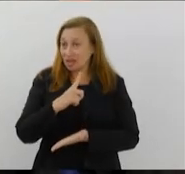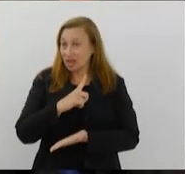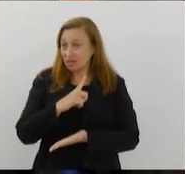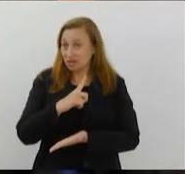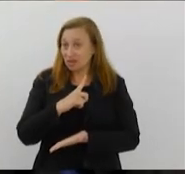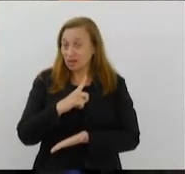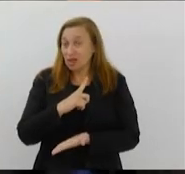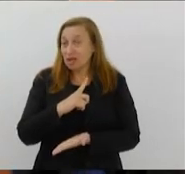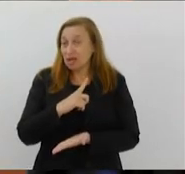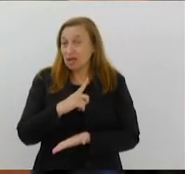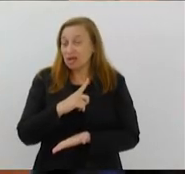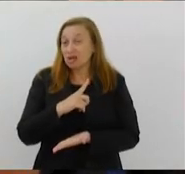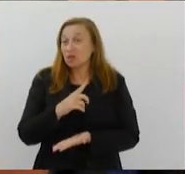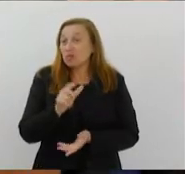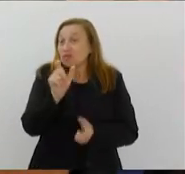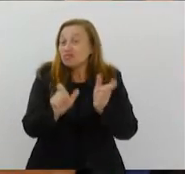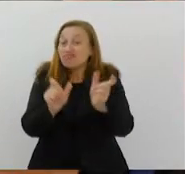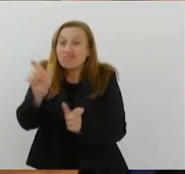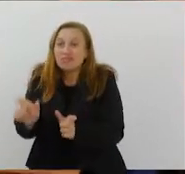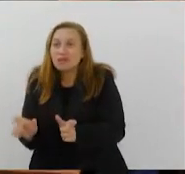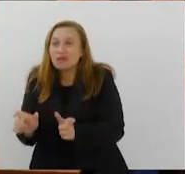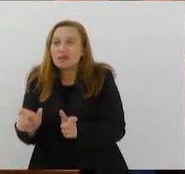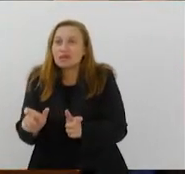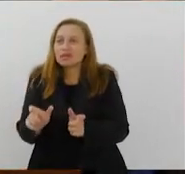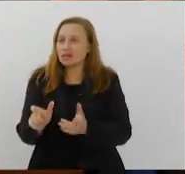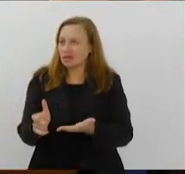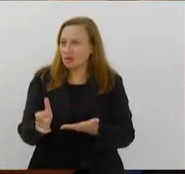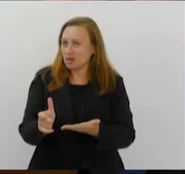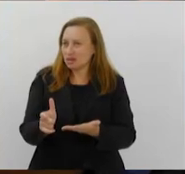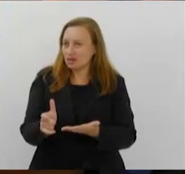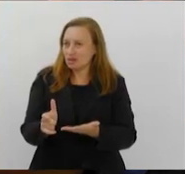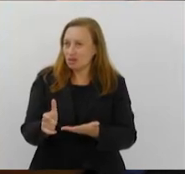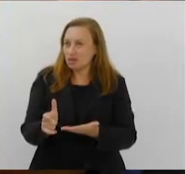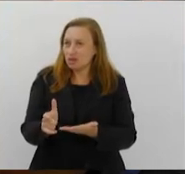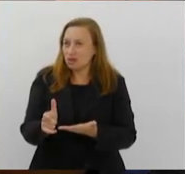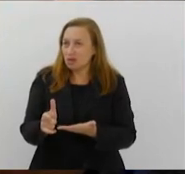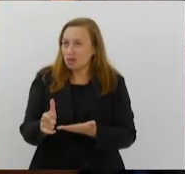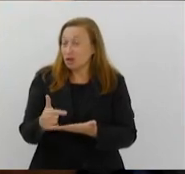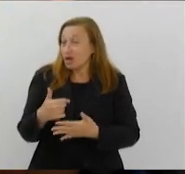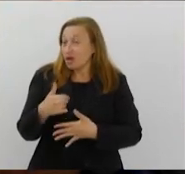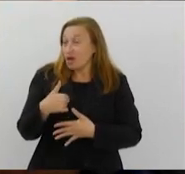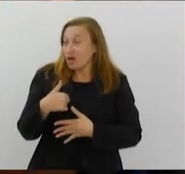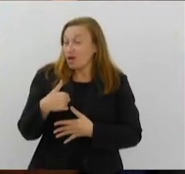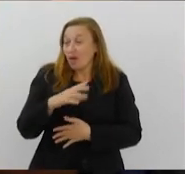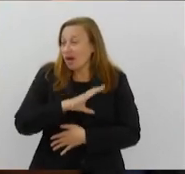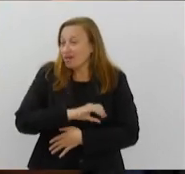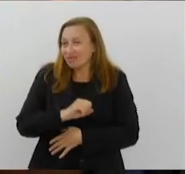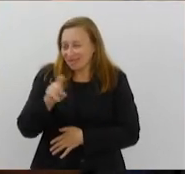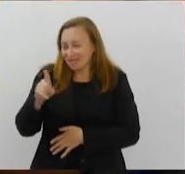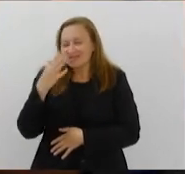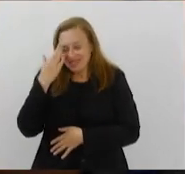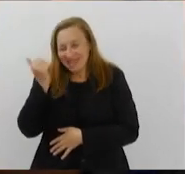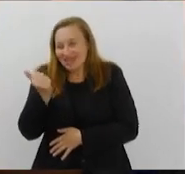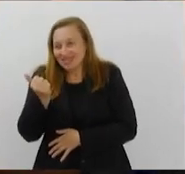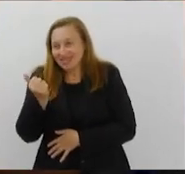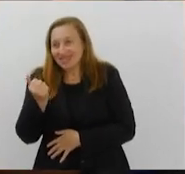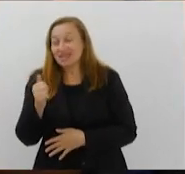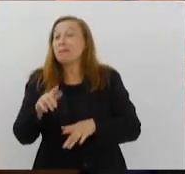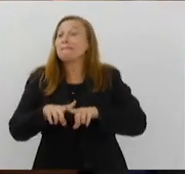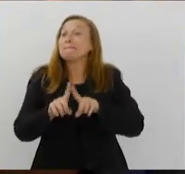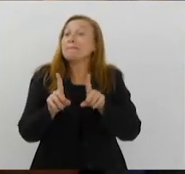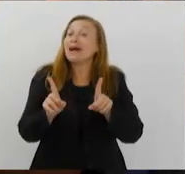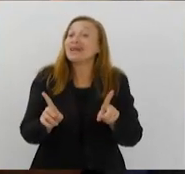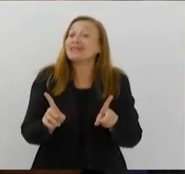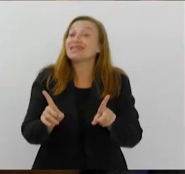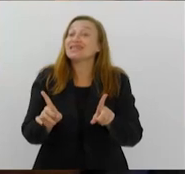com as pessoas, o caráter seu. A gente é muito fã, eu e meu filho, de você, você sabe disso.